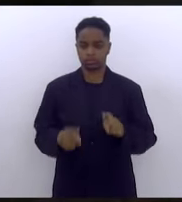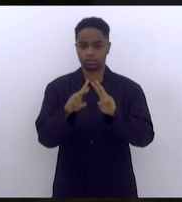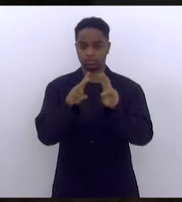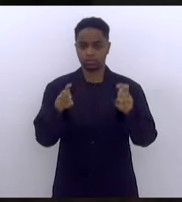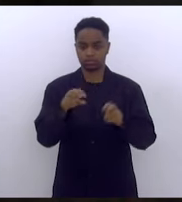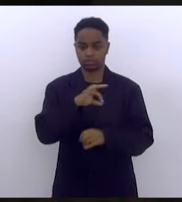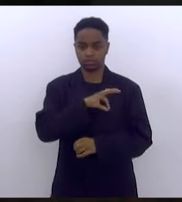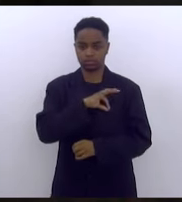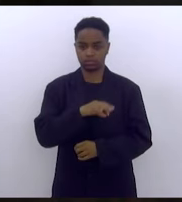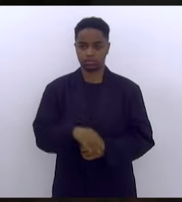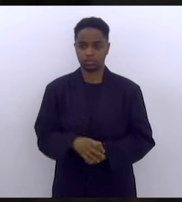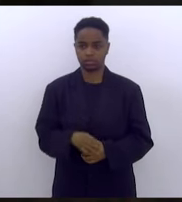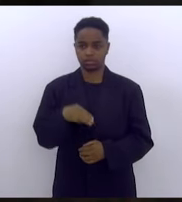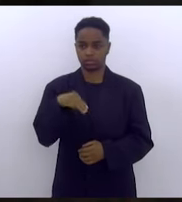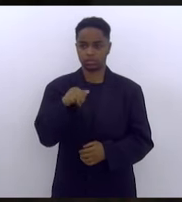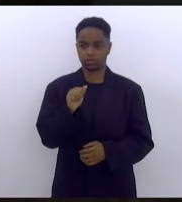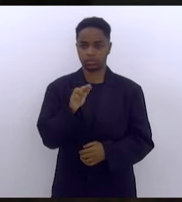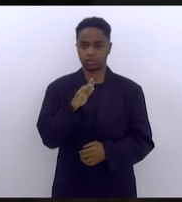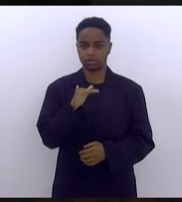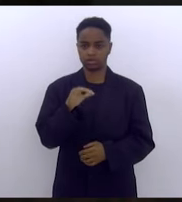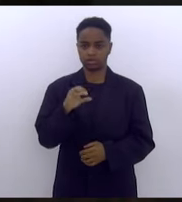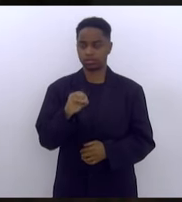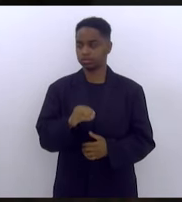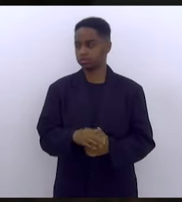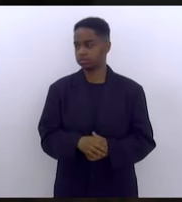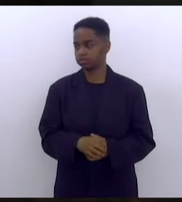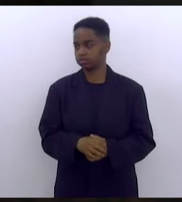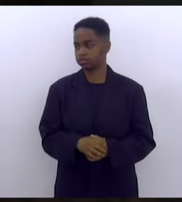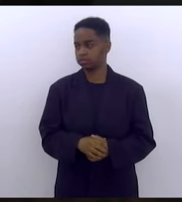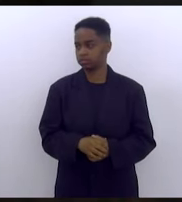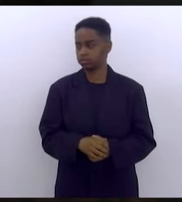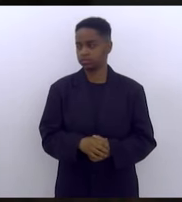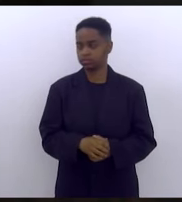polícia. Márcio Galberto.